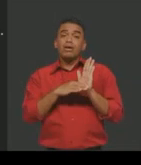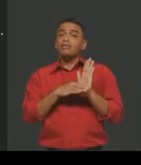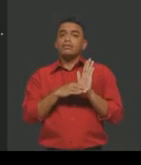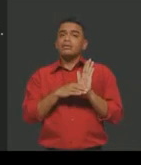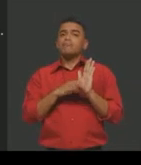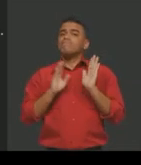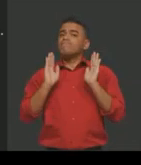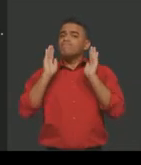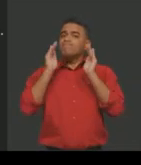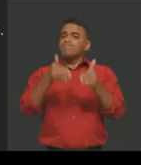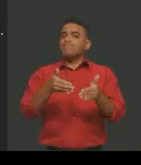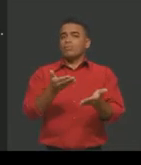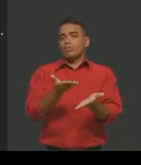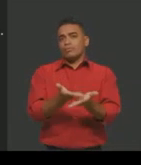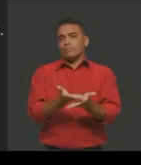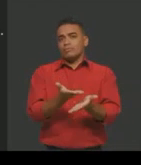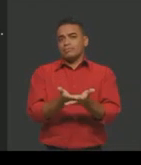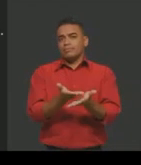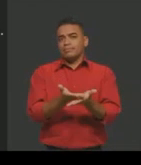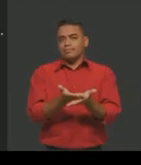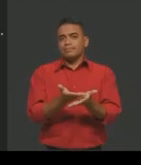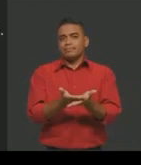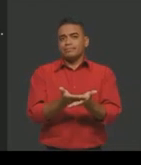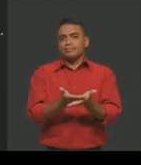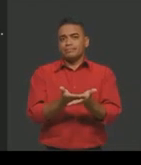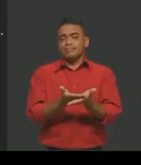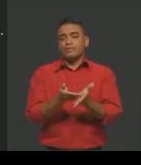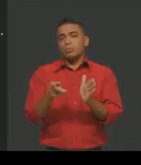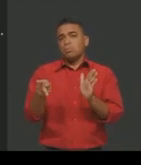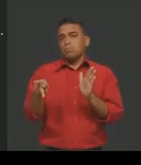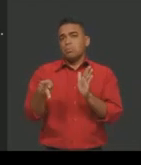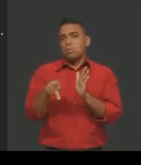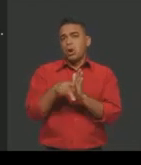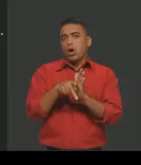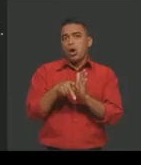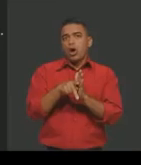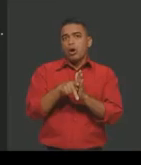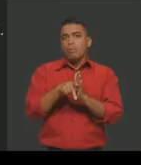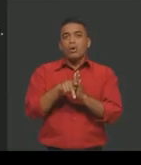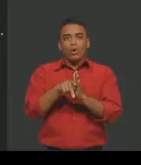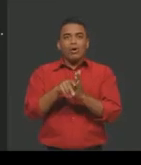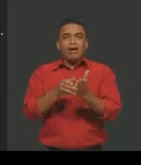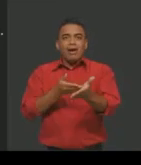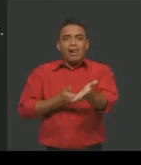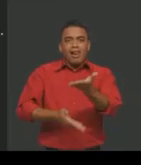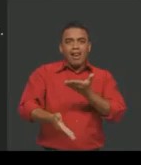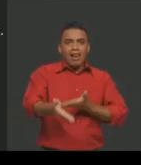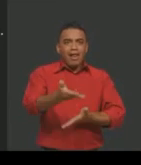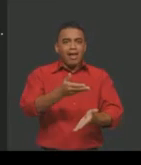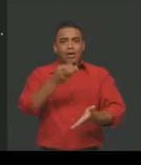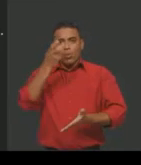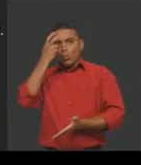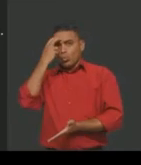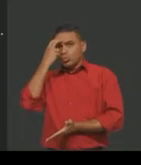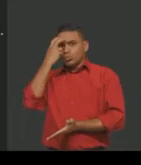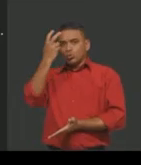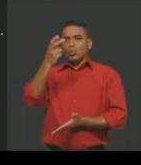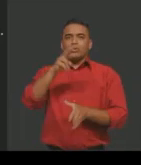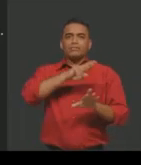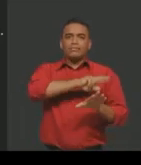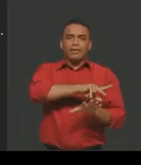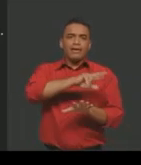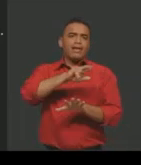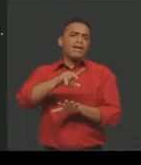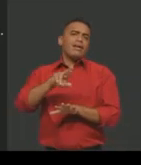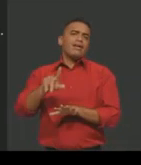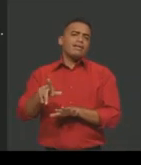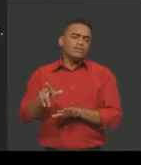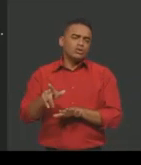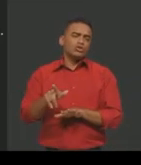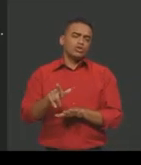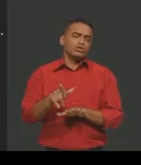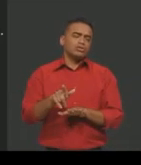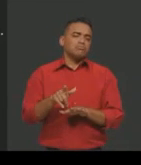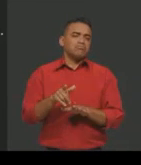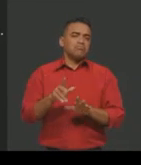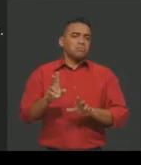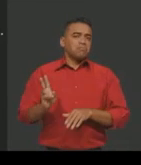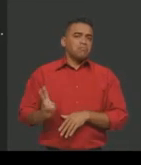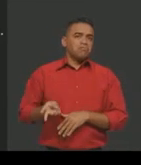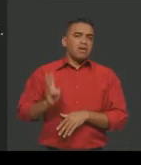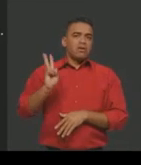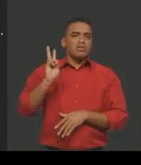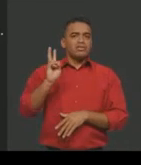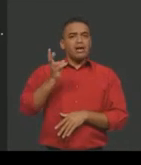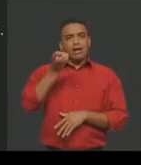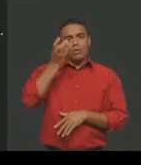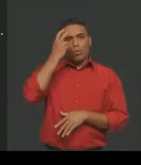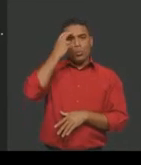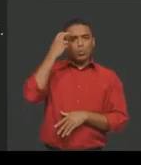objetivo da aula. Foco na dimensão intercultural, fazer o uso de estratégias de leitura, aprender a valorizar a cultura de